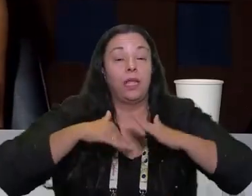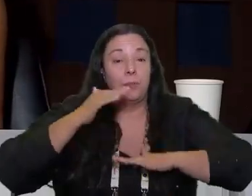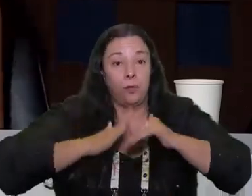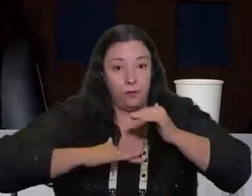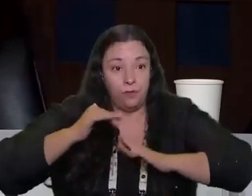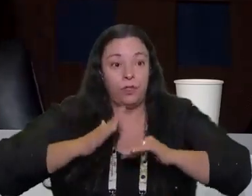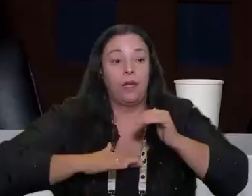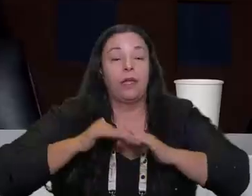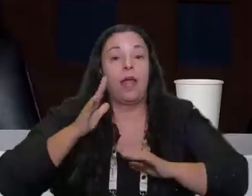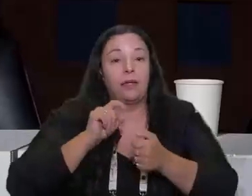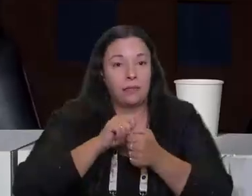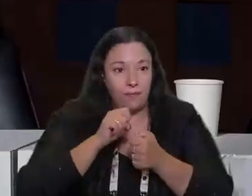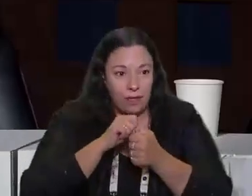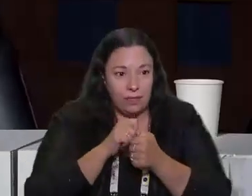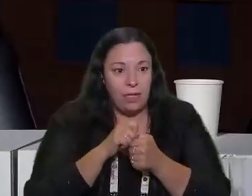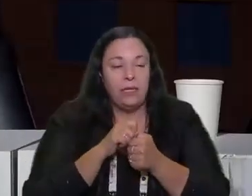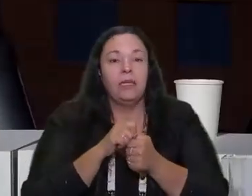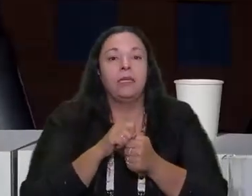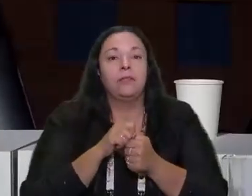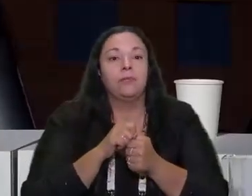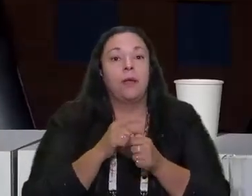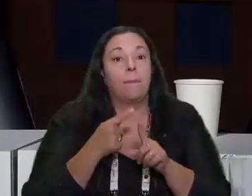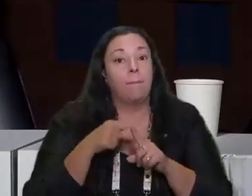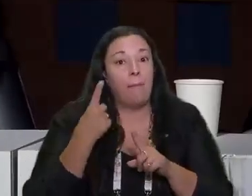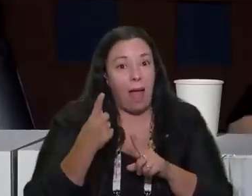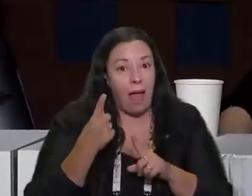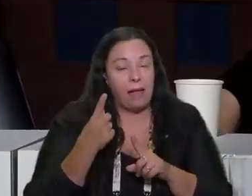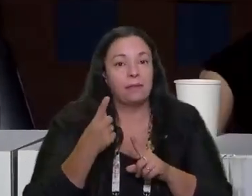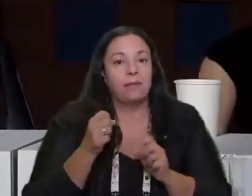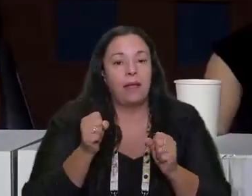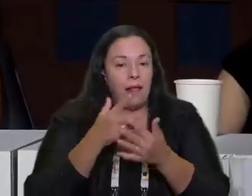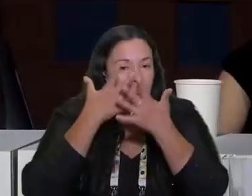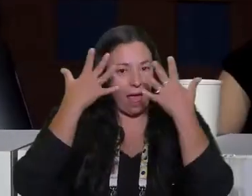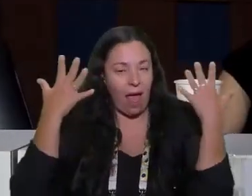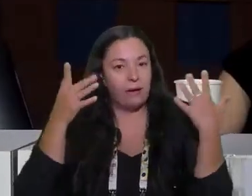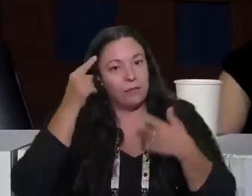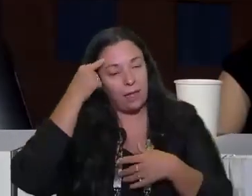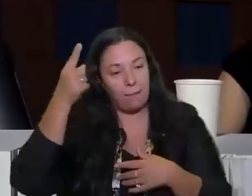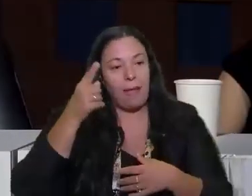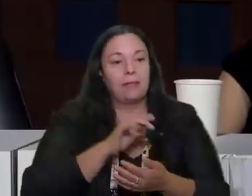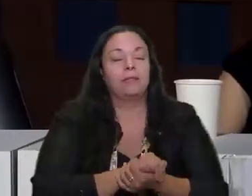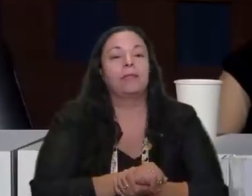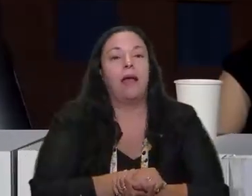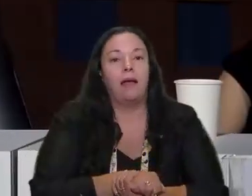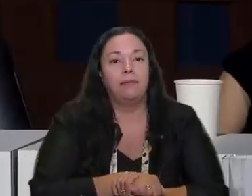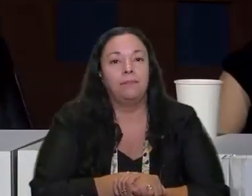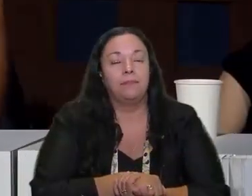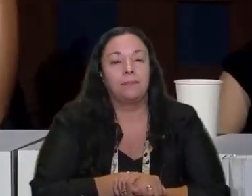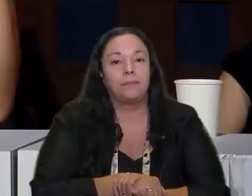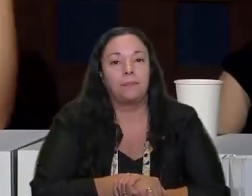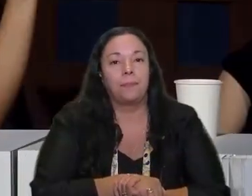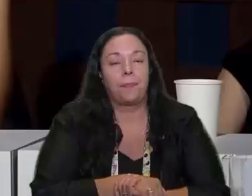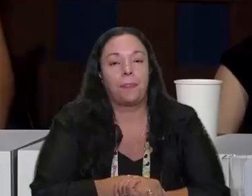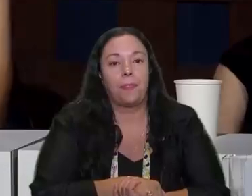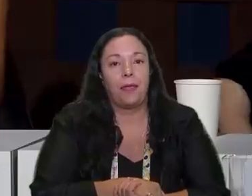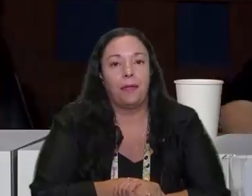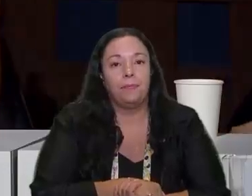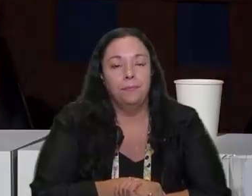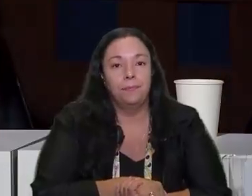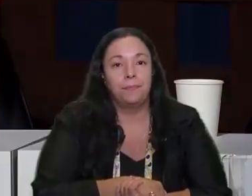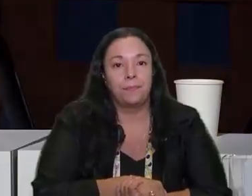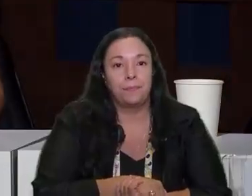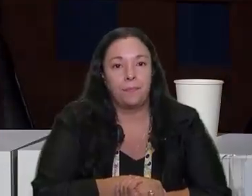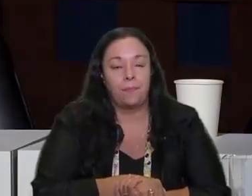isso, os preparadores, para poder pegar, mas... claro, a gente tem que pensar nisso. E fechando, você abriu pontas lá